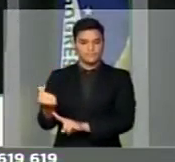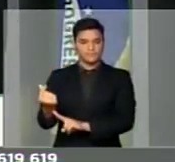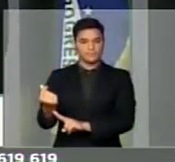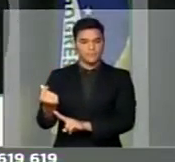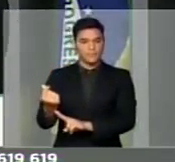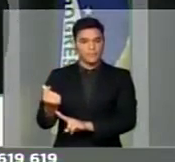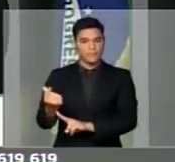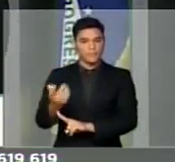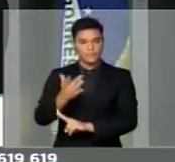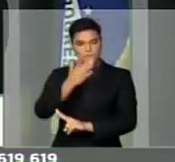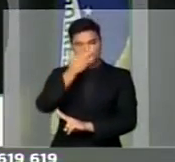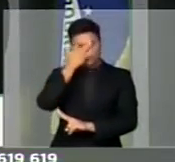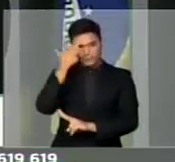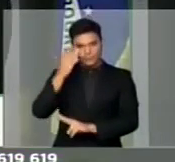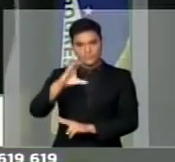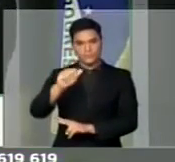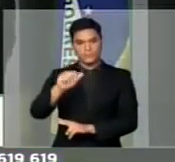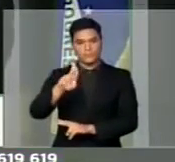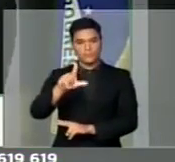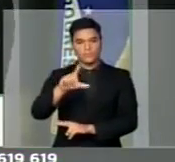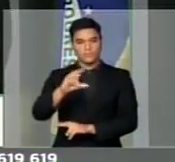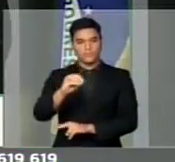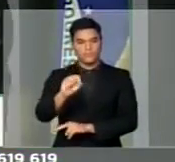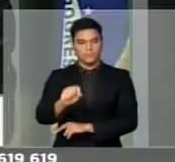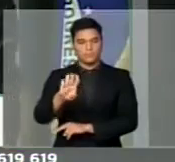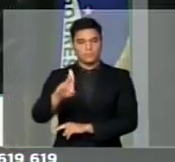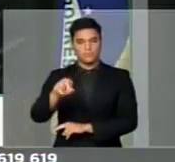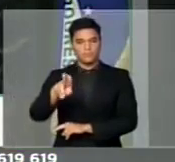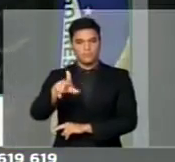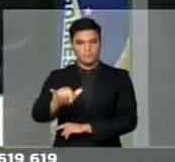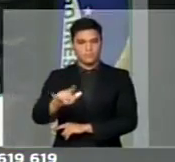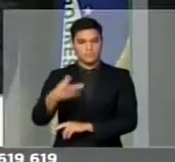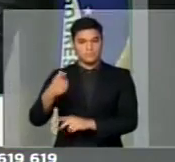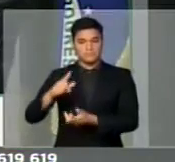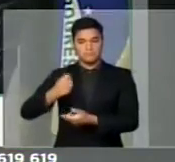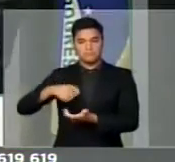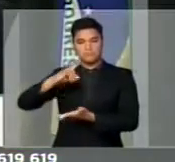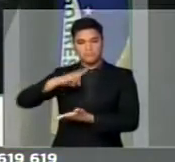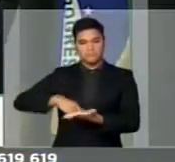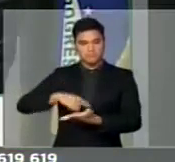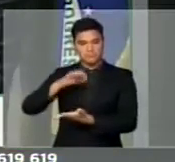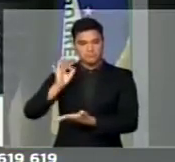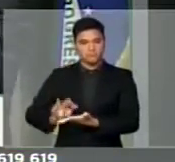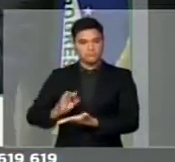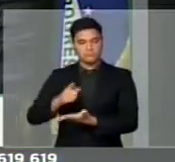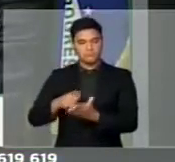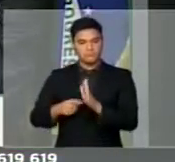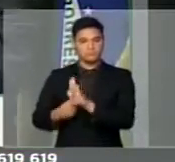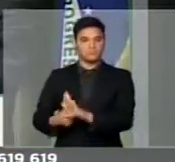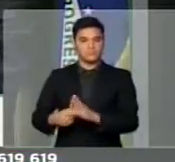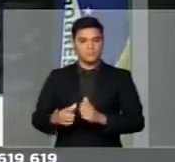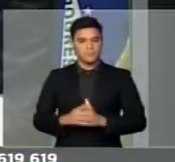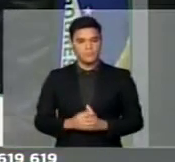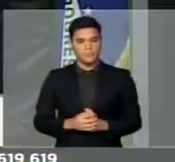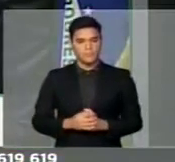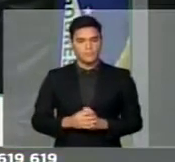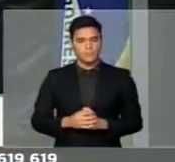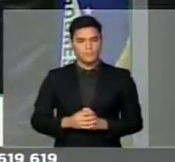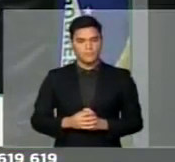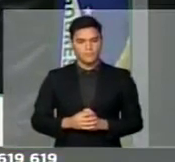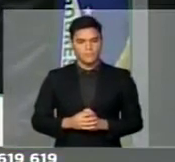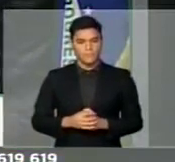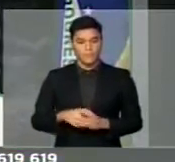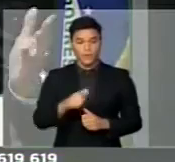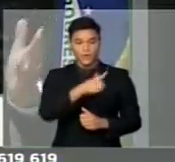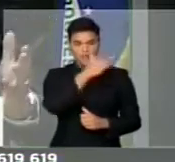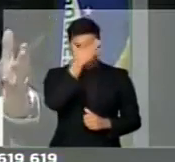a um cidadão como José Carlos Bulay sem receber as garantias necessárias exigidas da maioria dos empreendedores